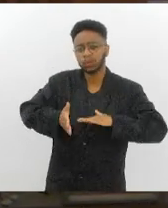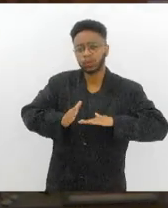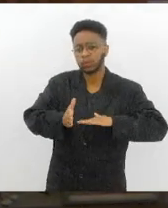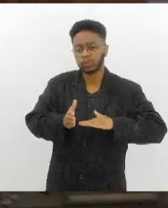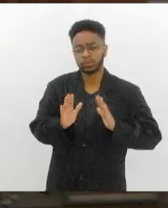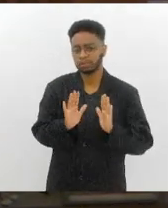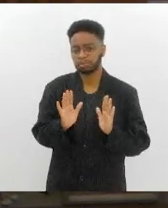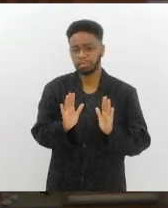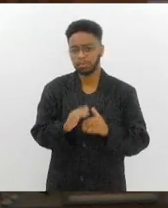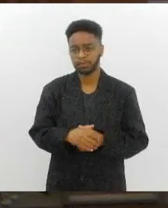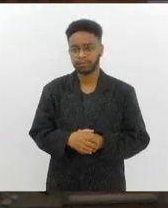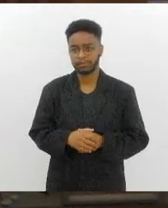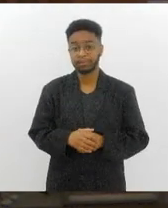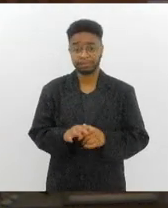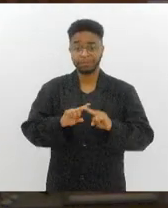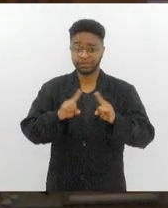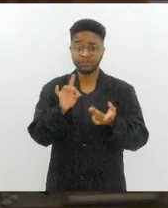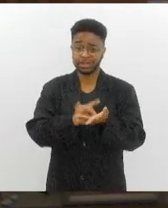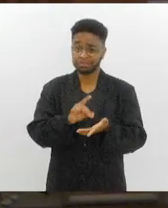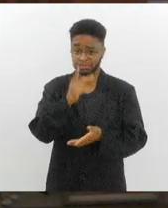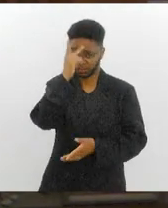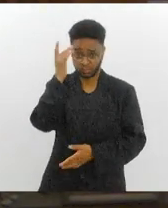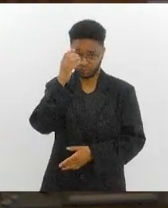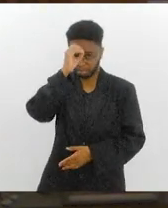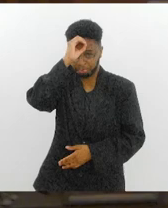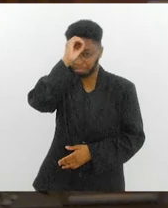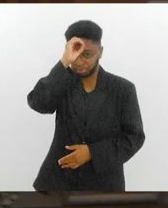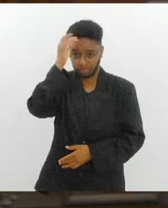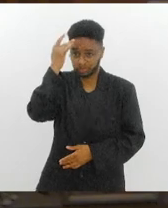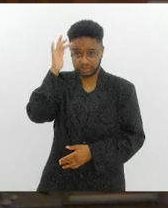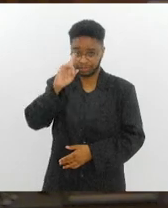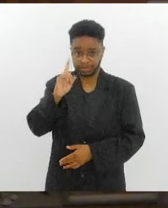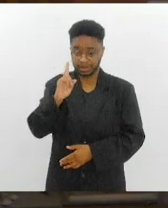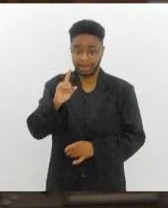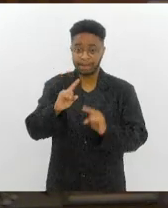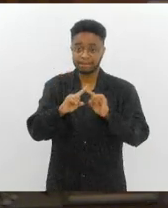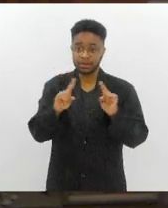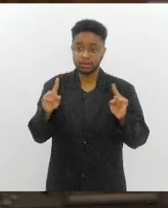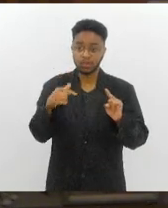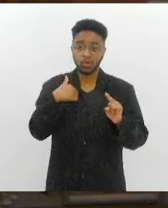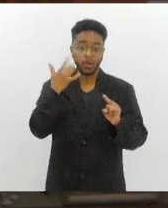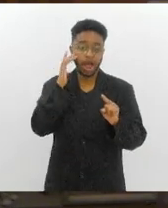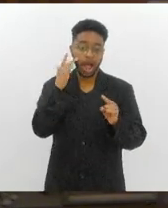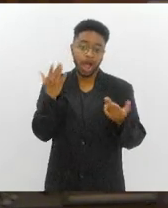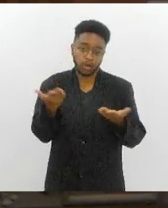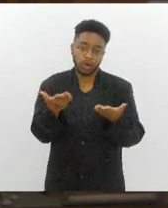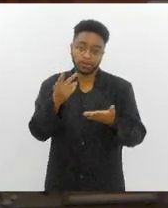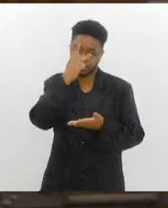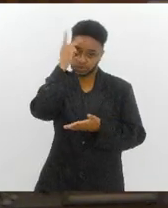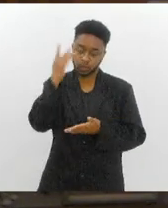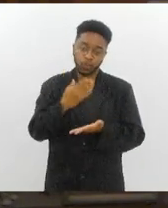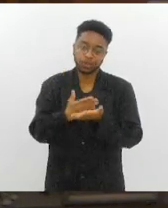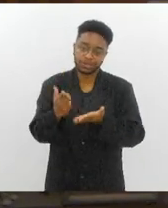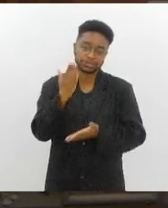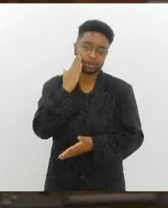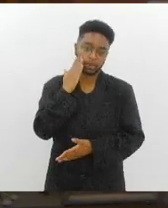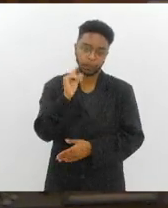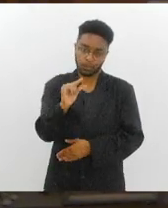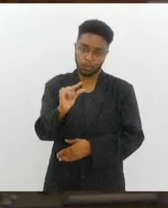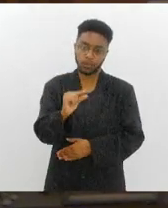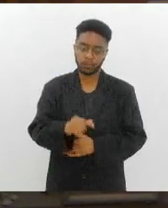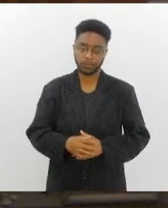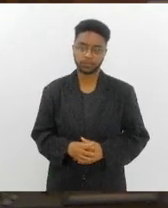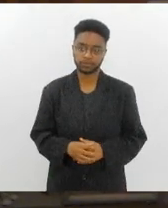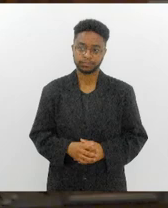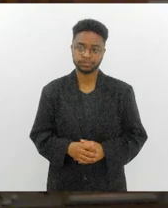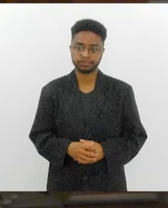E ninguém sabia mesmo. E eu acho que agora as pessoas começam a saber um pouco.